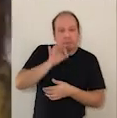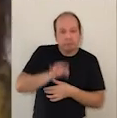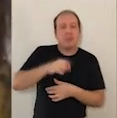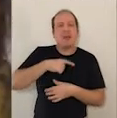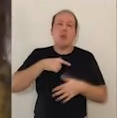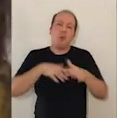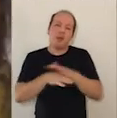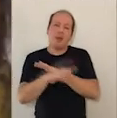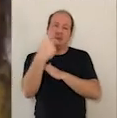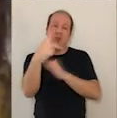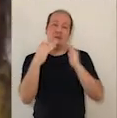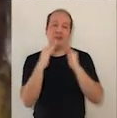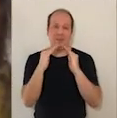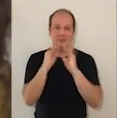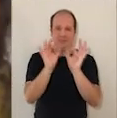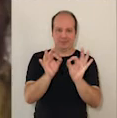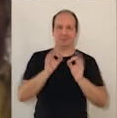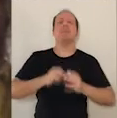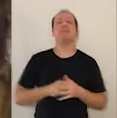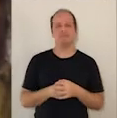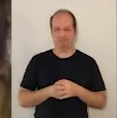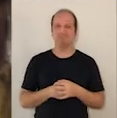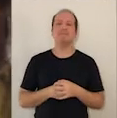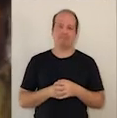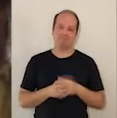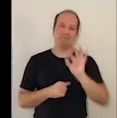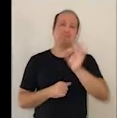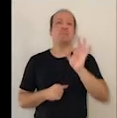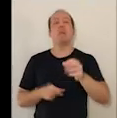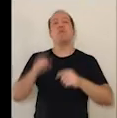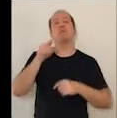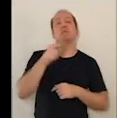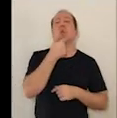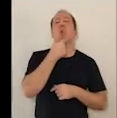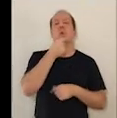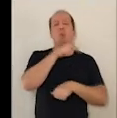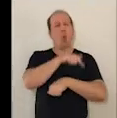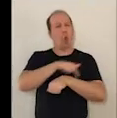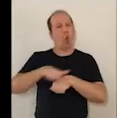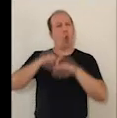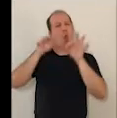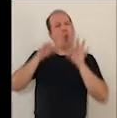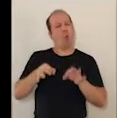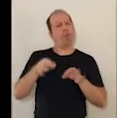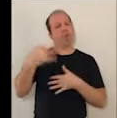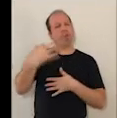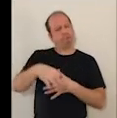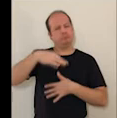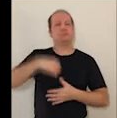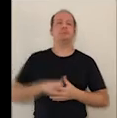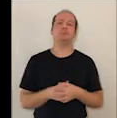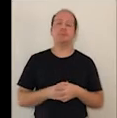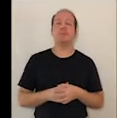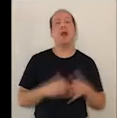guardado na sua casa. Ou seja, o senhor é um homem de honra imaculada.